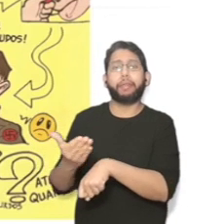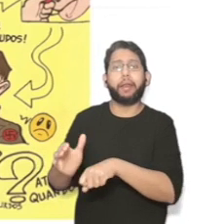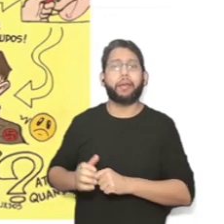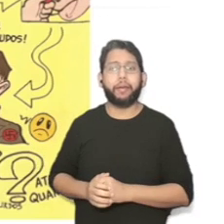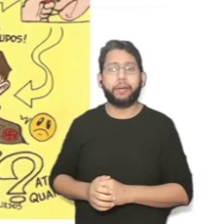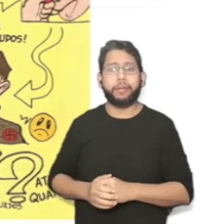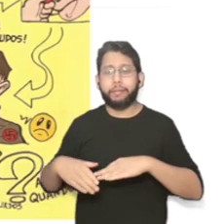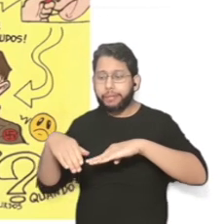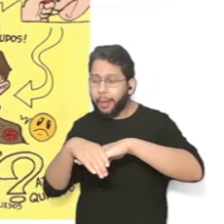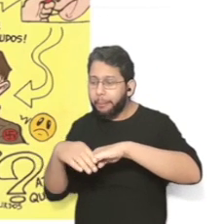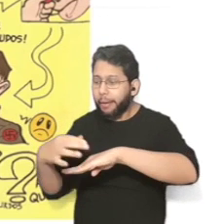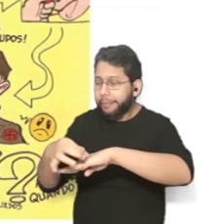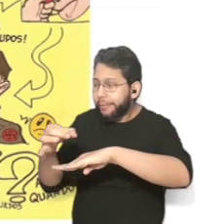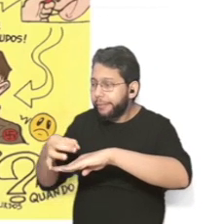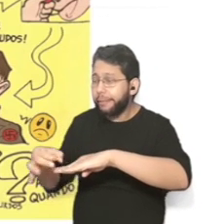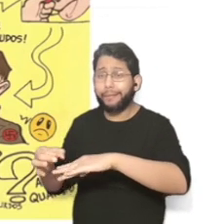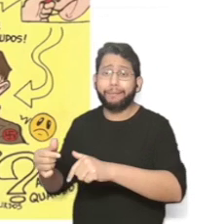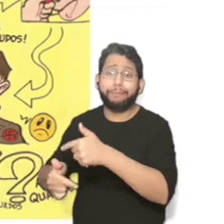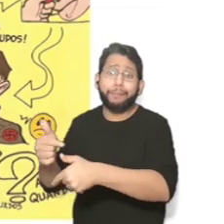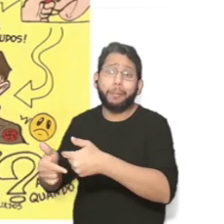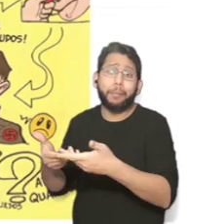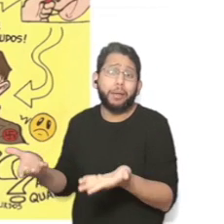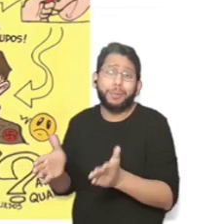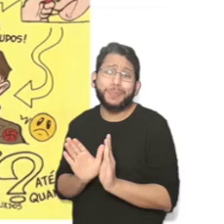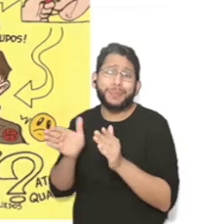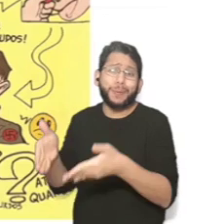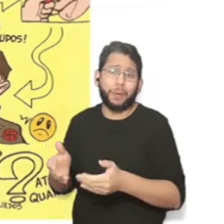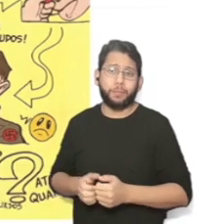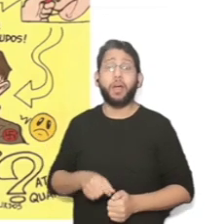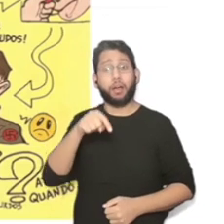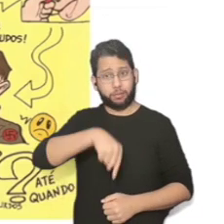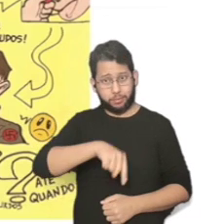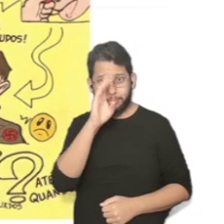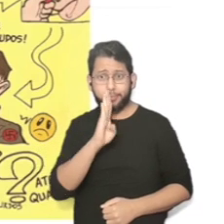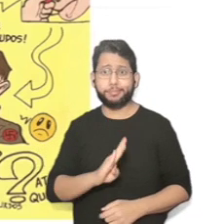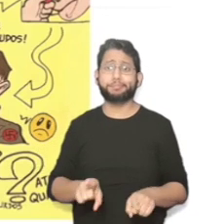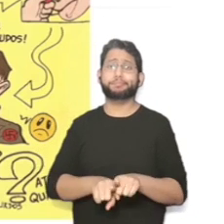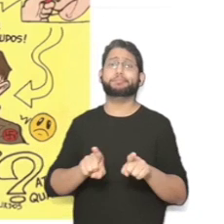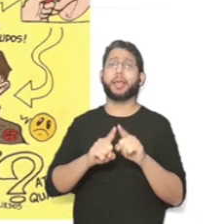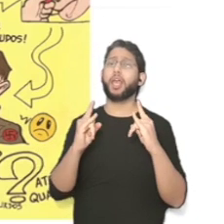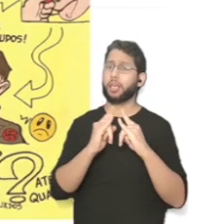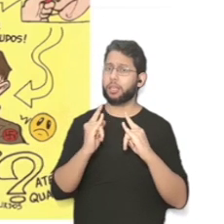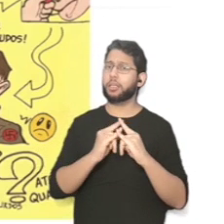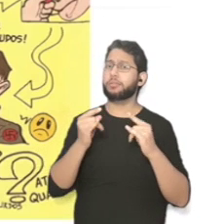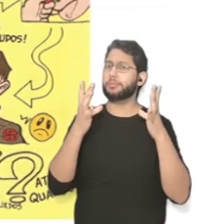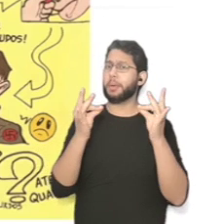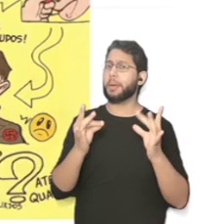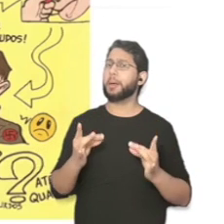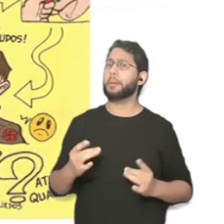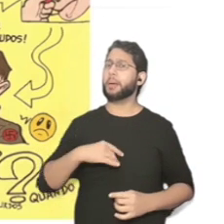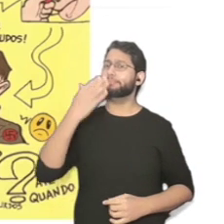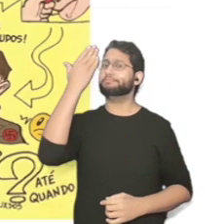entre outros. Isso também é descrito aqui no Brasil, no Instituto Nacional de Educação de Surdos.